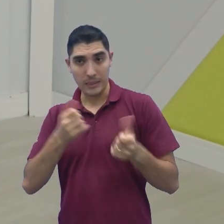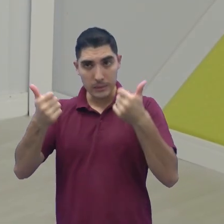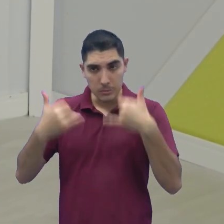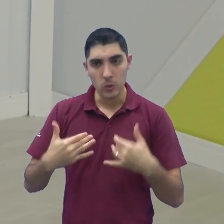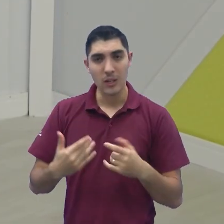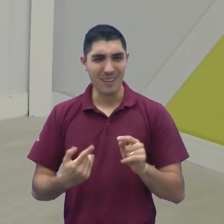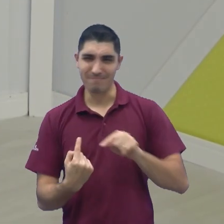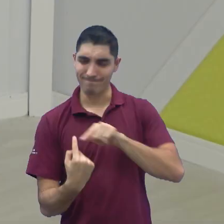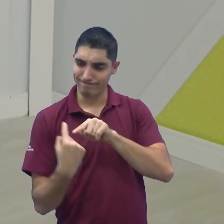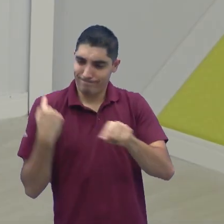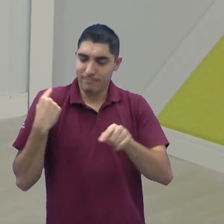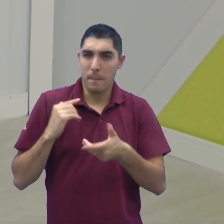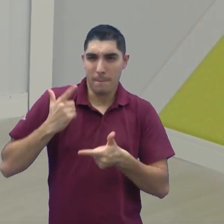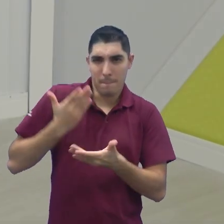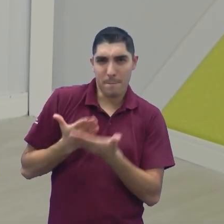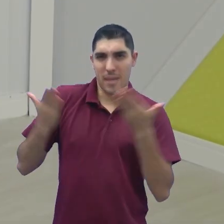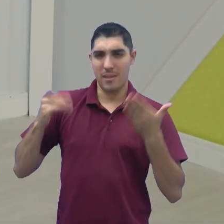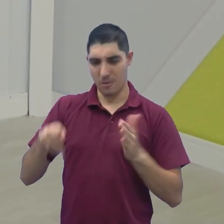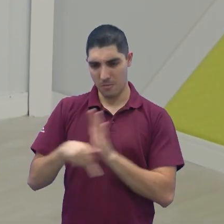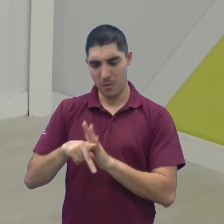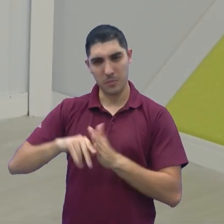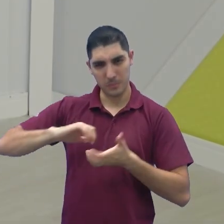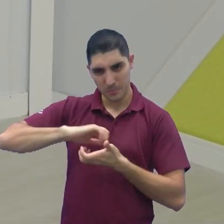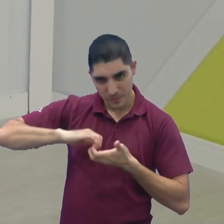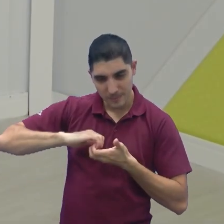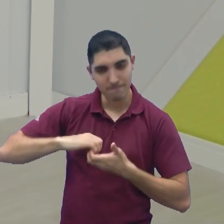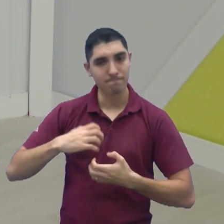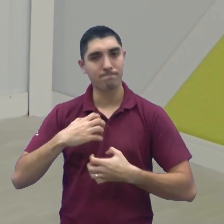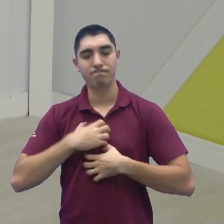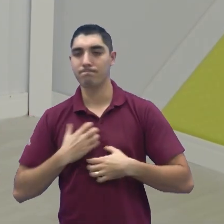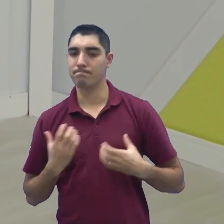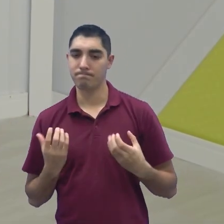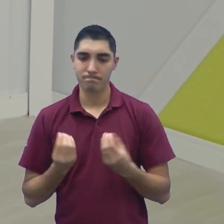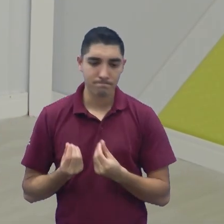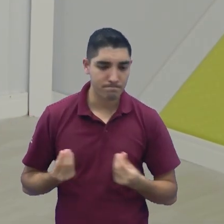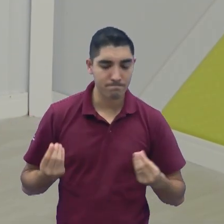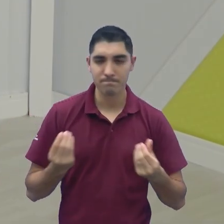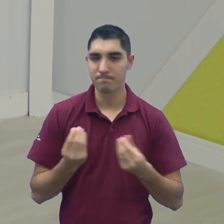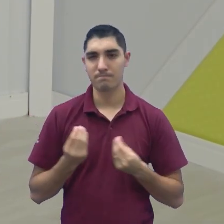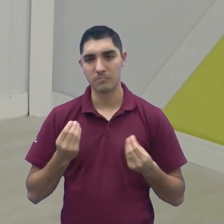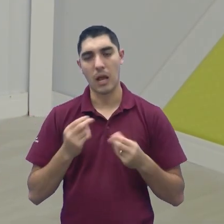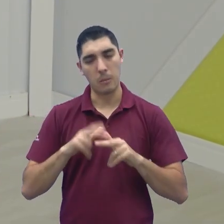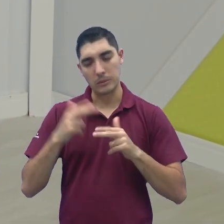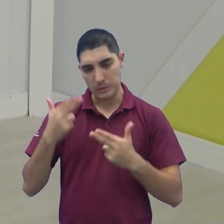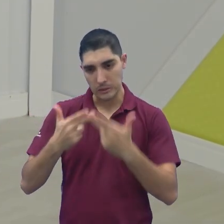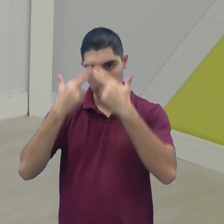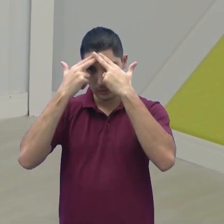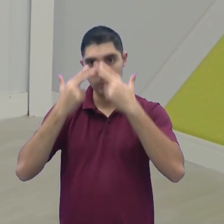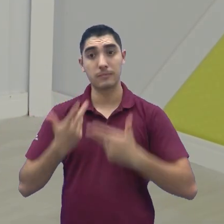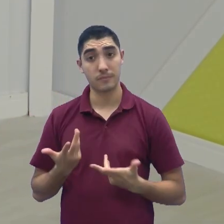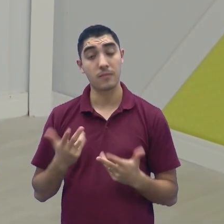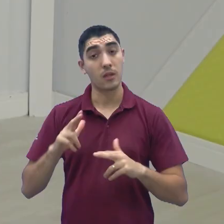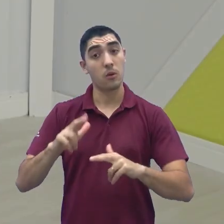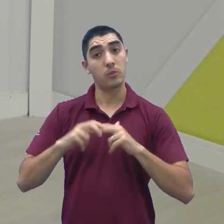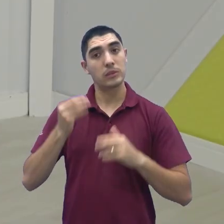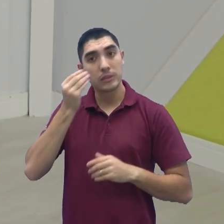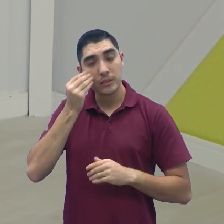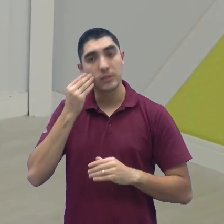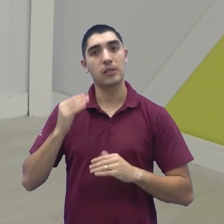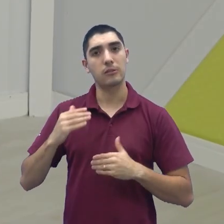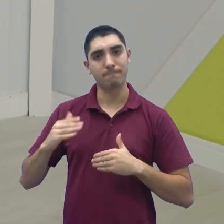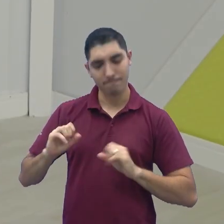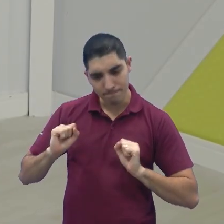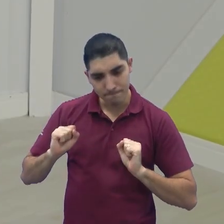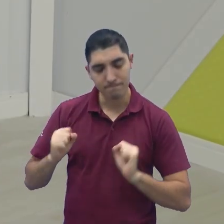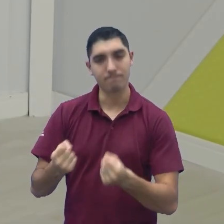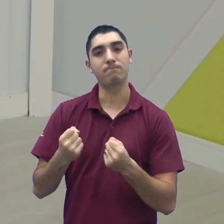a derrota de não ter jogado bem contra o Monte Carmelo, descontou no Goiás, e aí acabou pegando aí essa ira do São